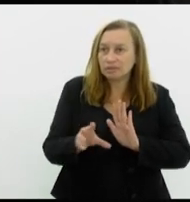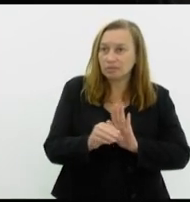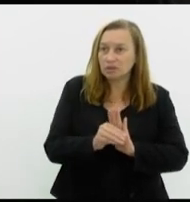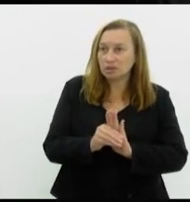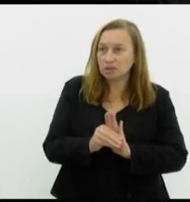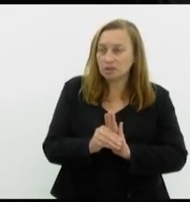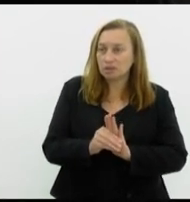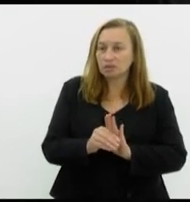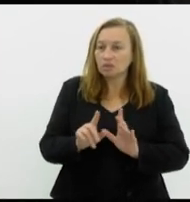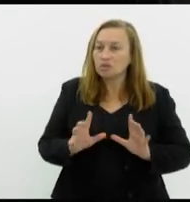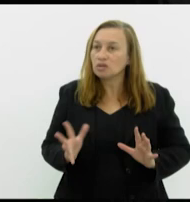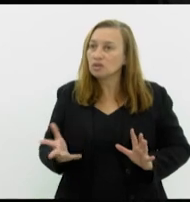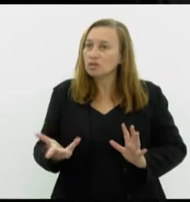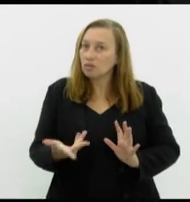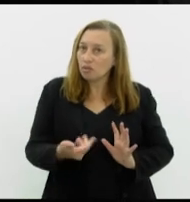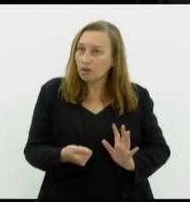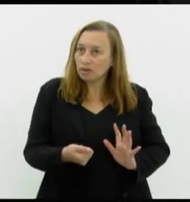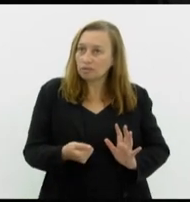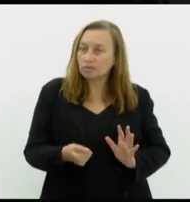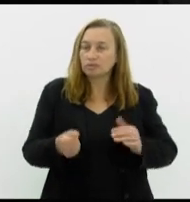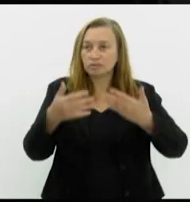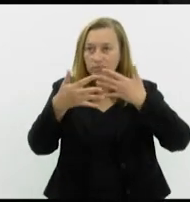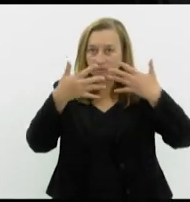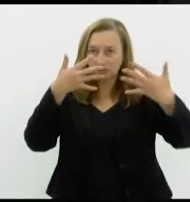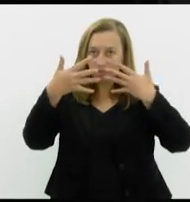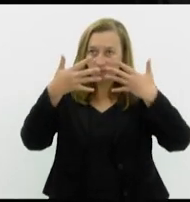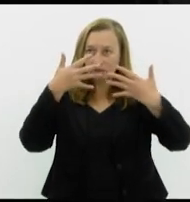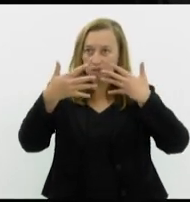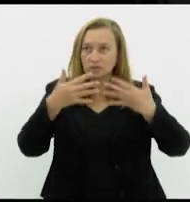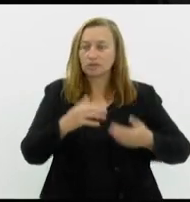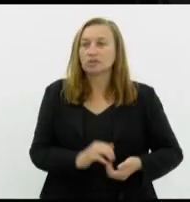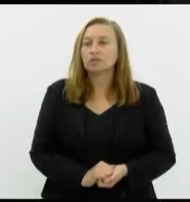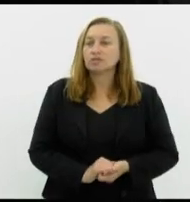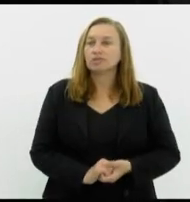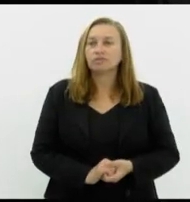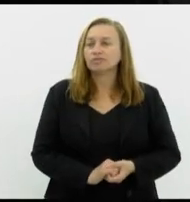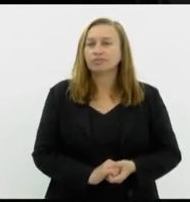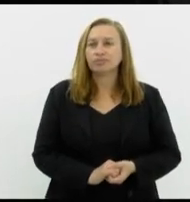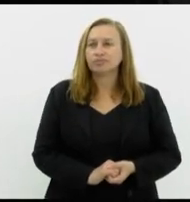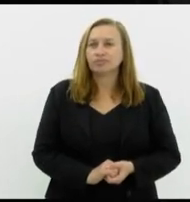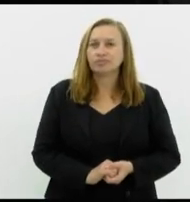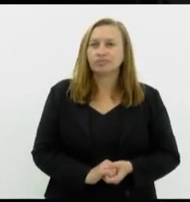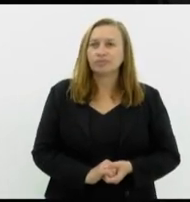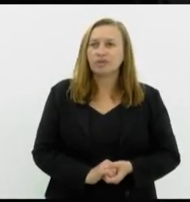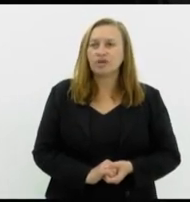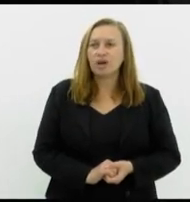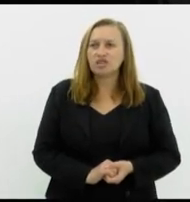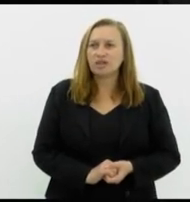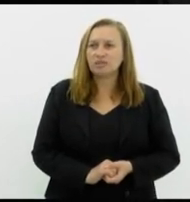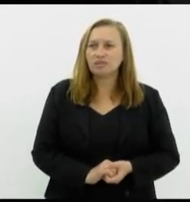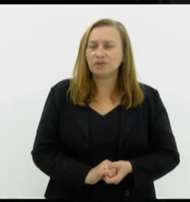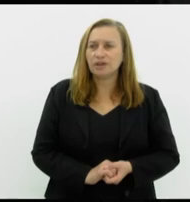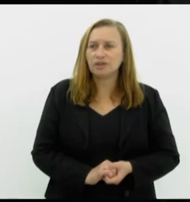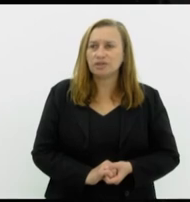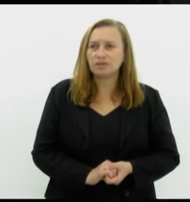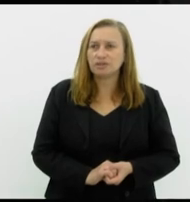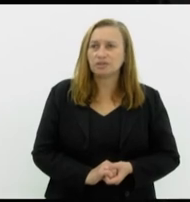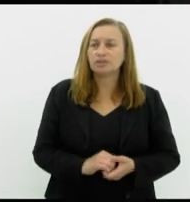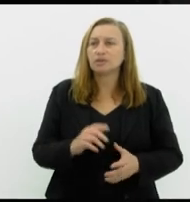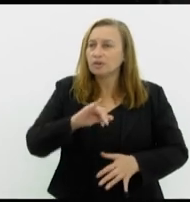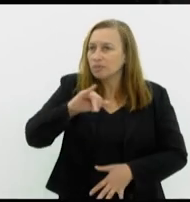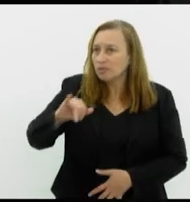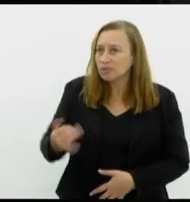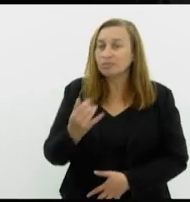maneira eficiente e transparente. Aproveito este momento, presidenta, para